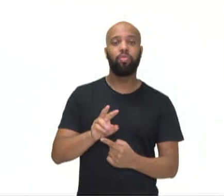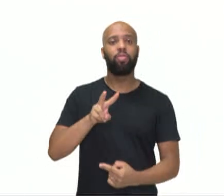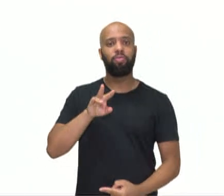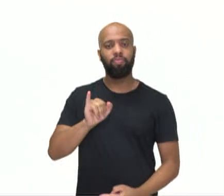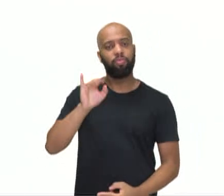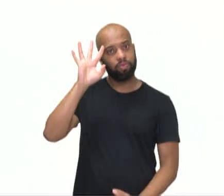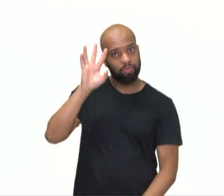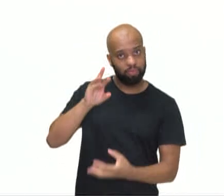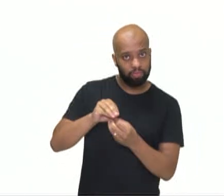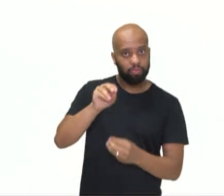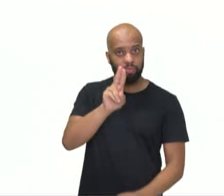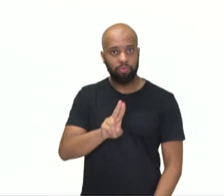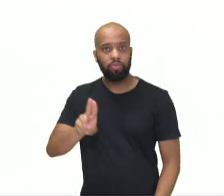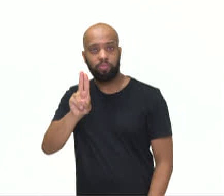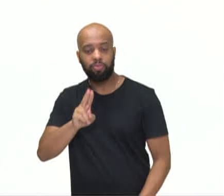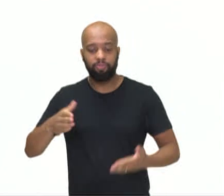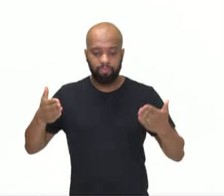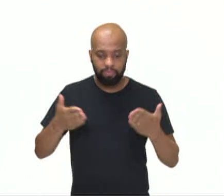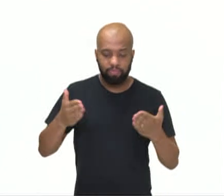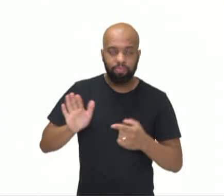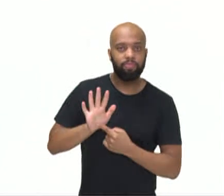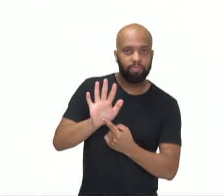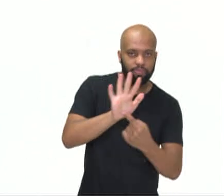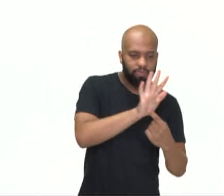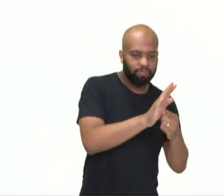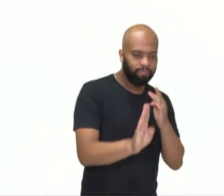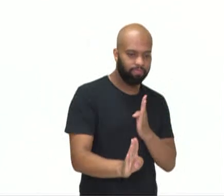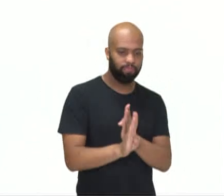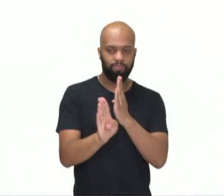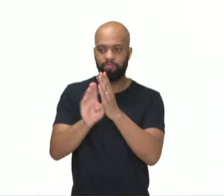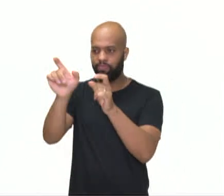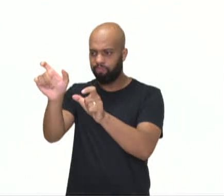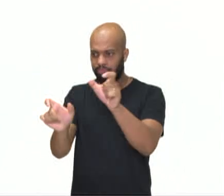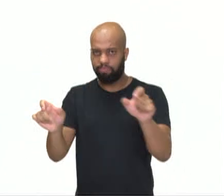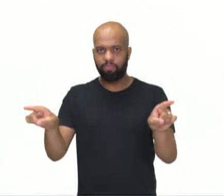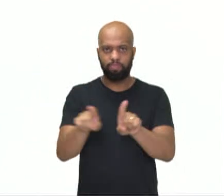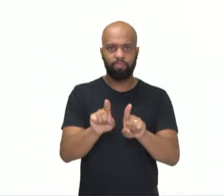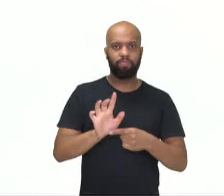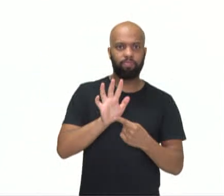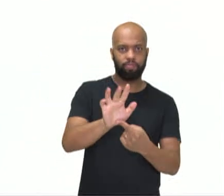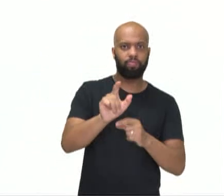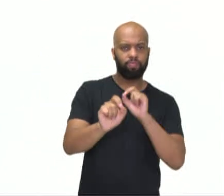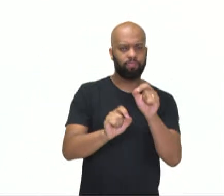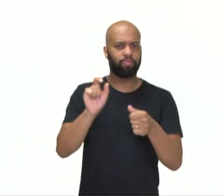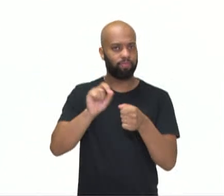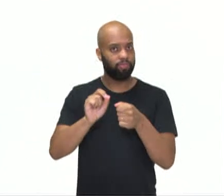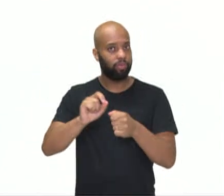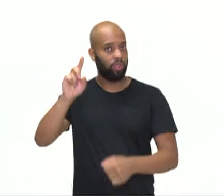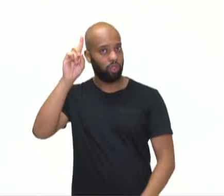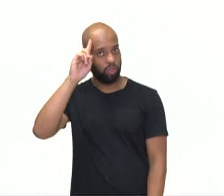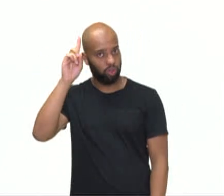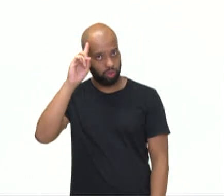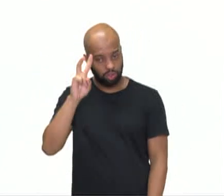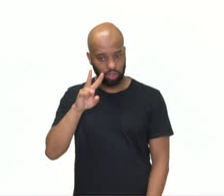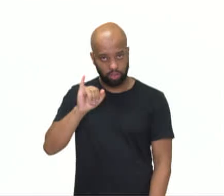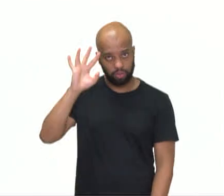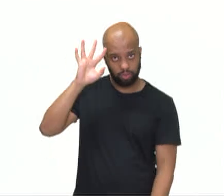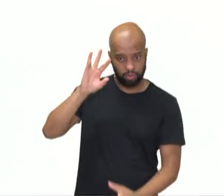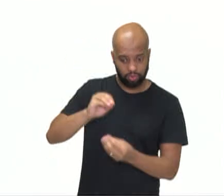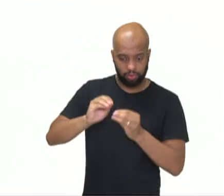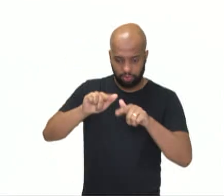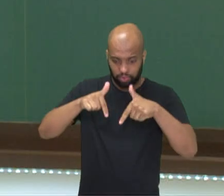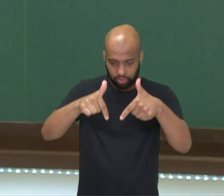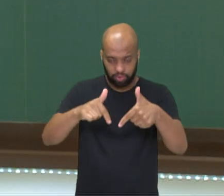e utilizar o presente do indicativo para identificar pessoas e descrever rotinas diárias, compreendendo as ações